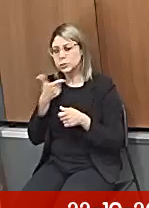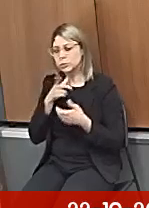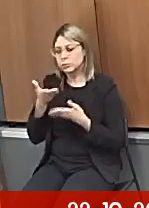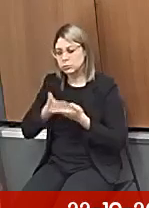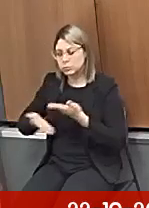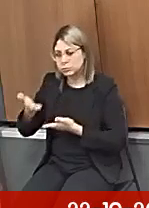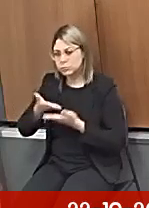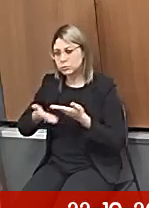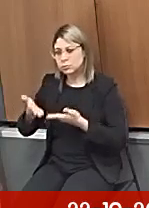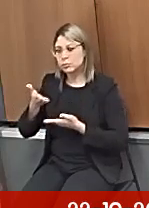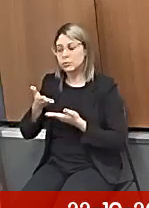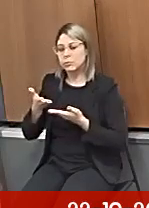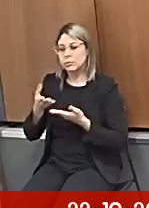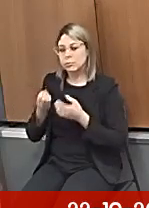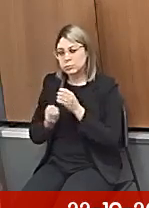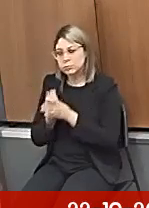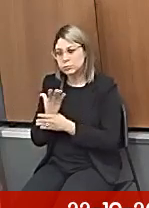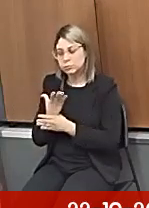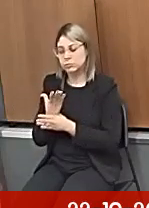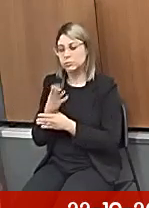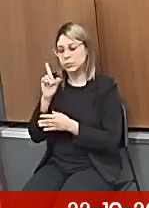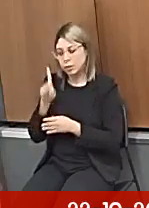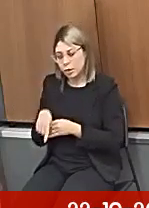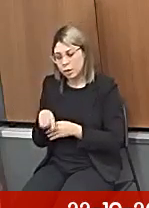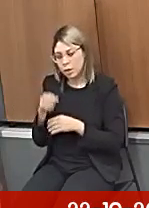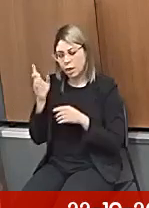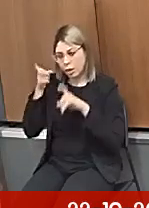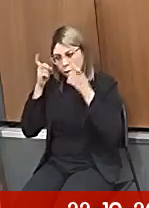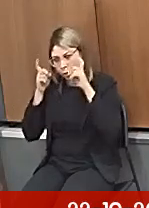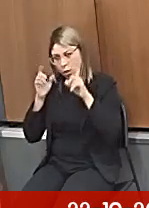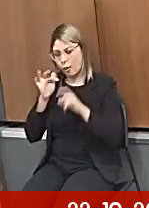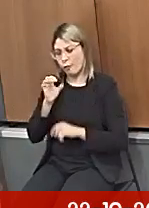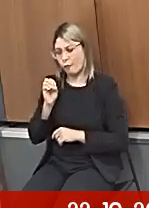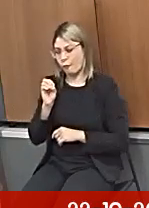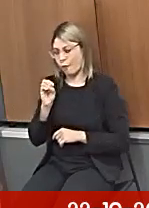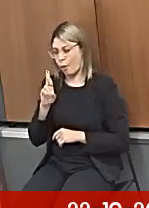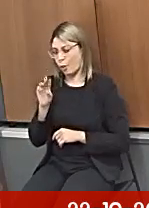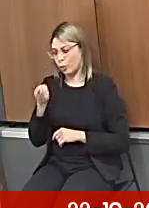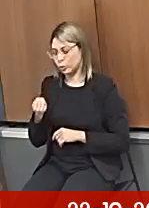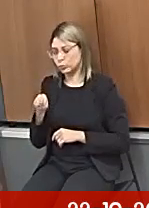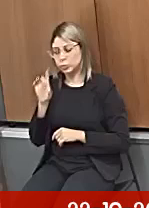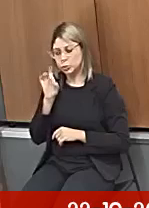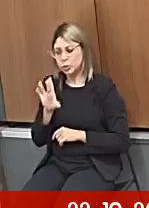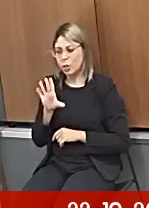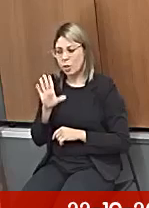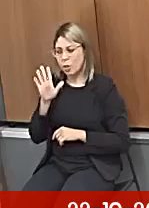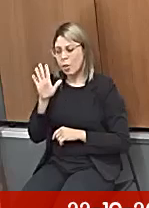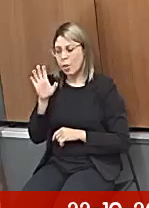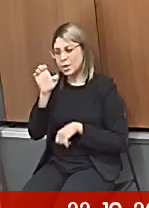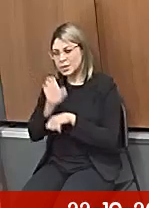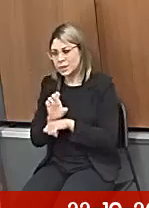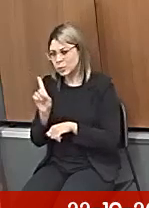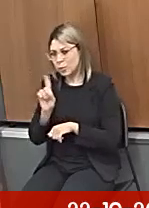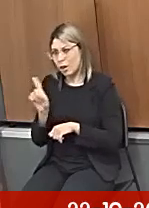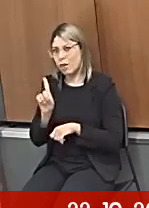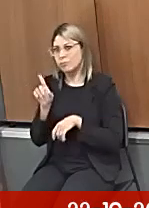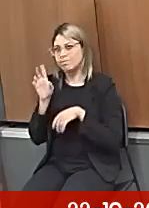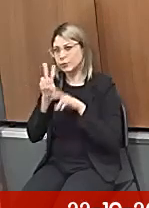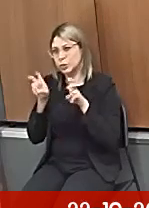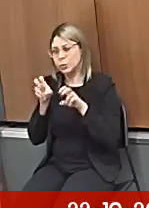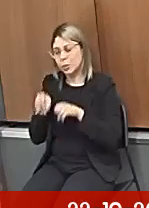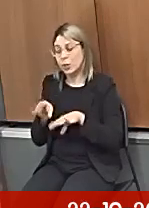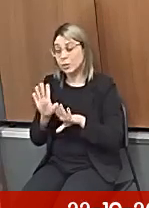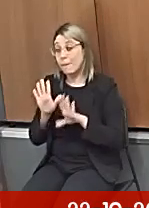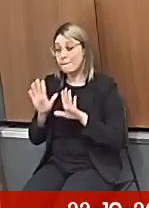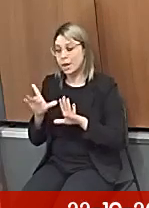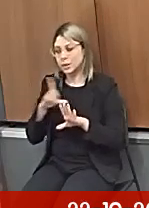se alinhar à criação de um fórum que ele seja não só com abrangência estadual igual a esse da educação que nós estamos fazendo, mas